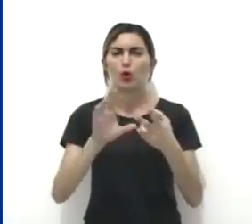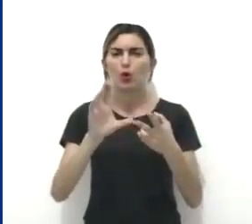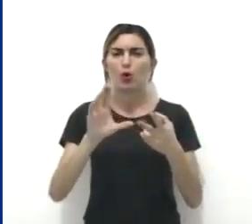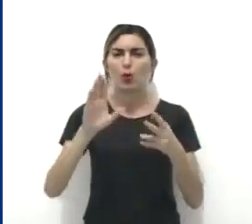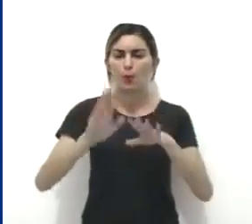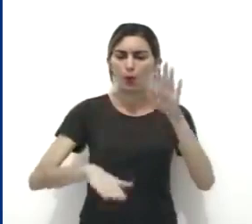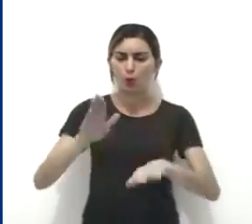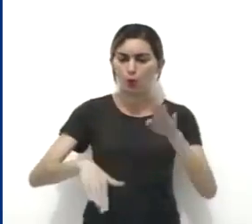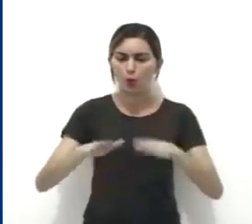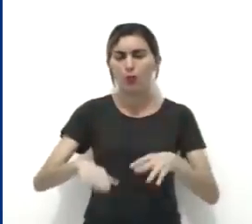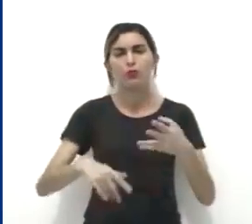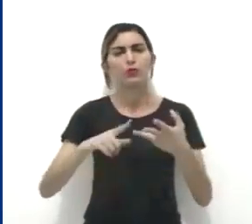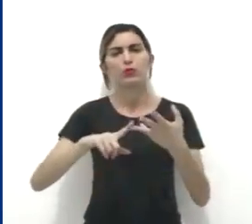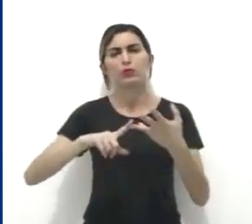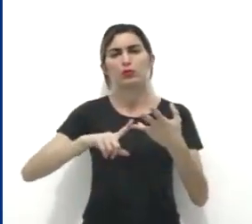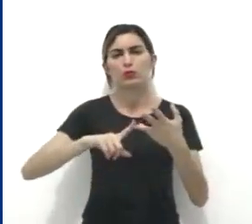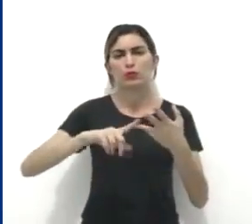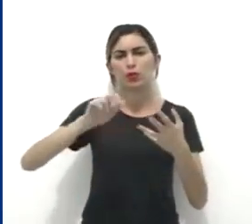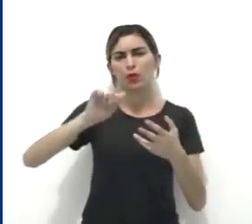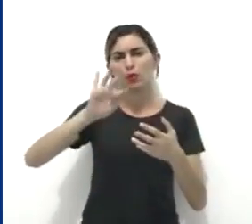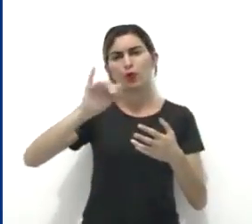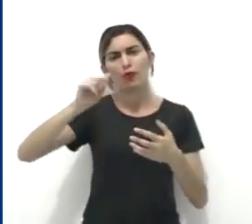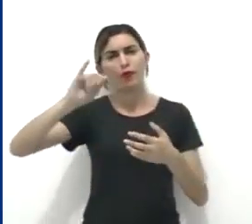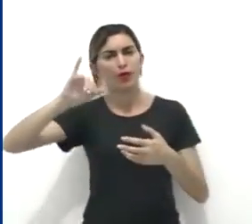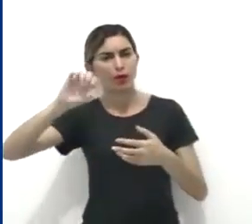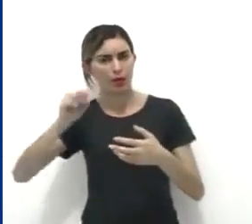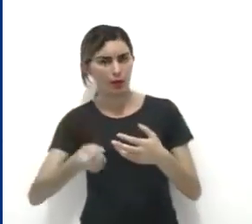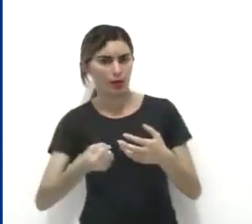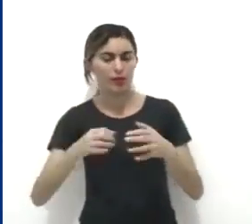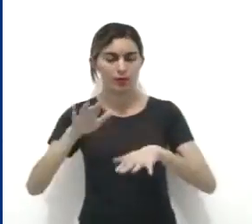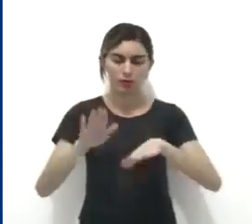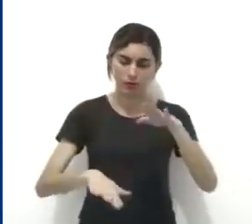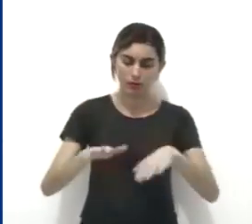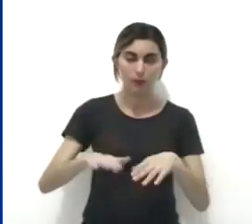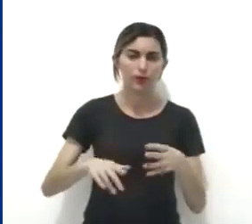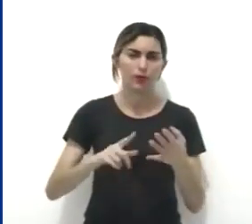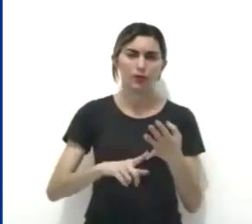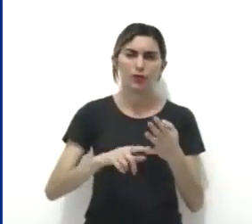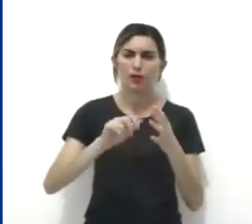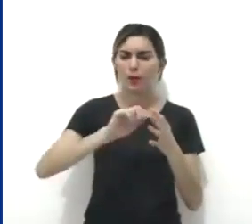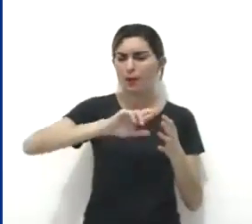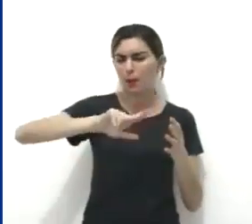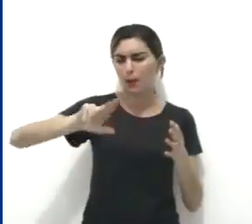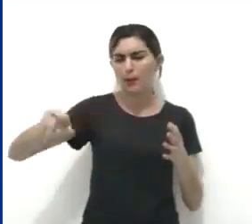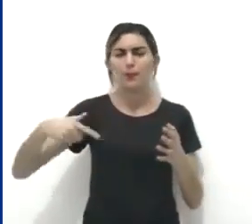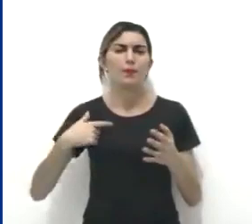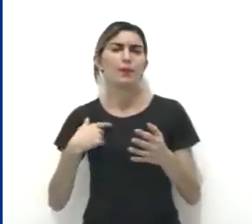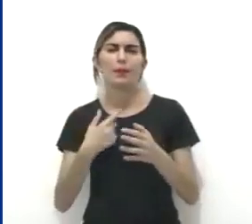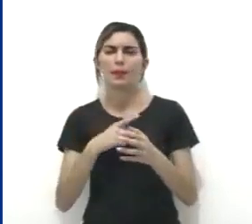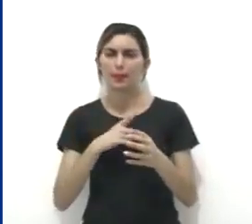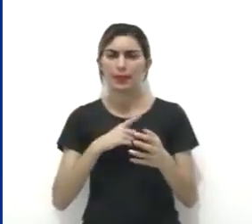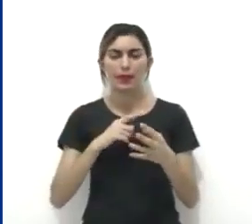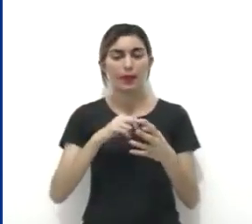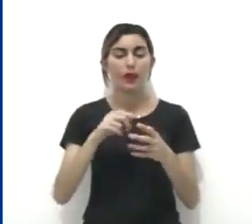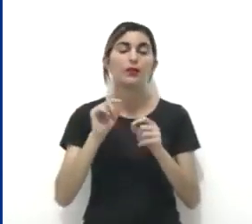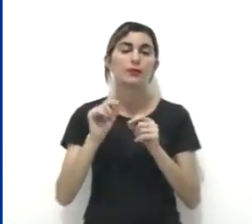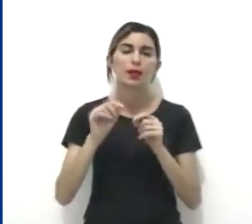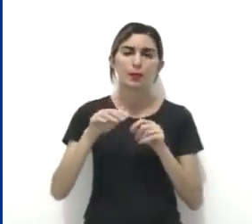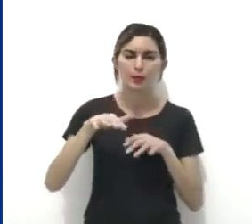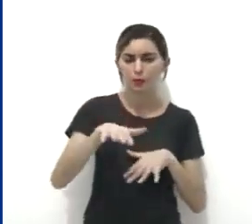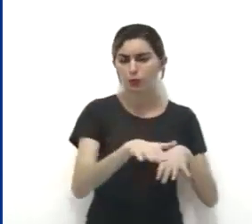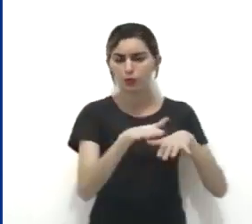gongue, bombos, que também podem ser chamados de alfaias ou tambores, abês e atabaques. O